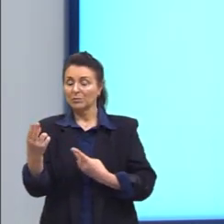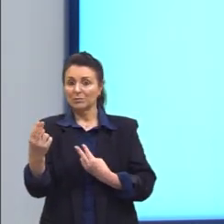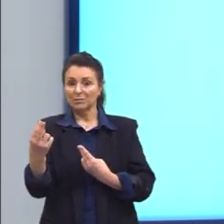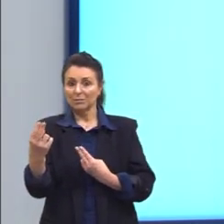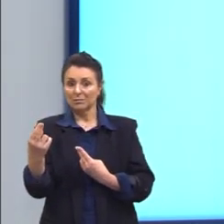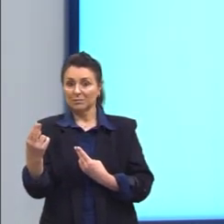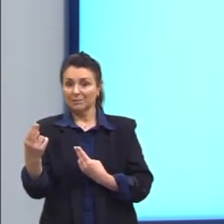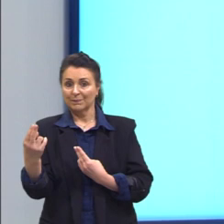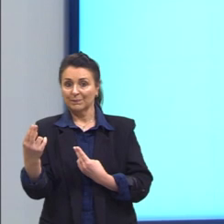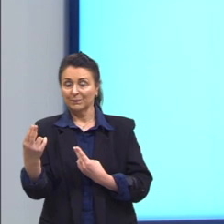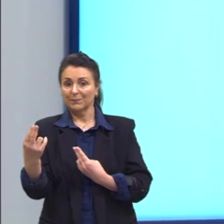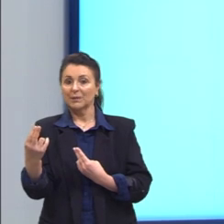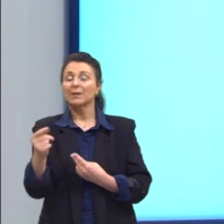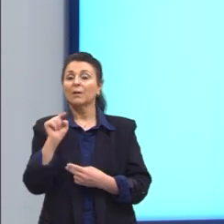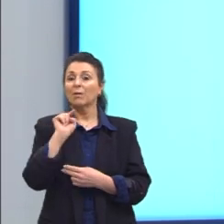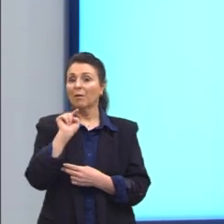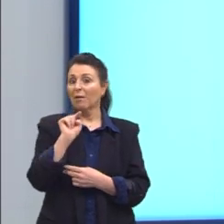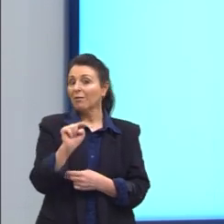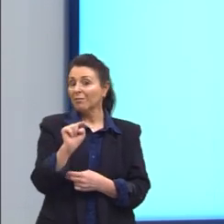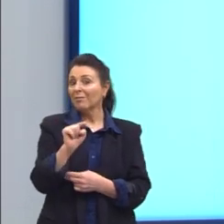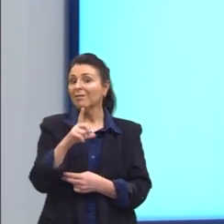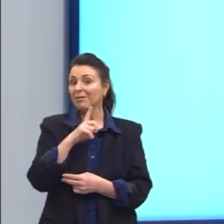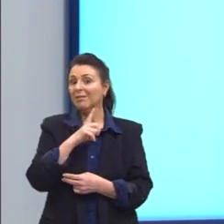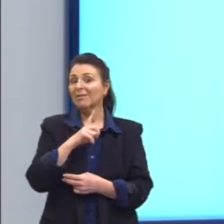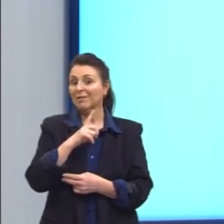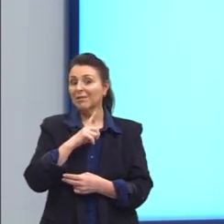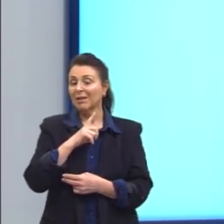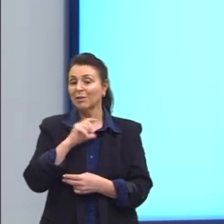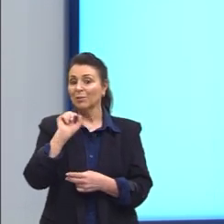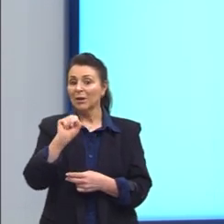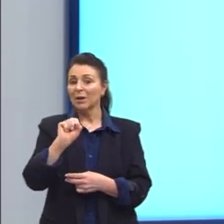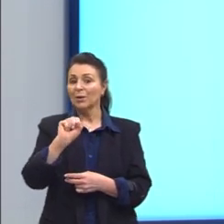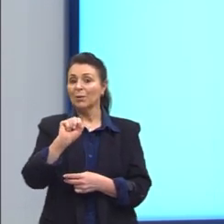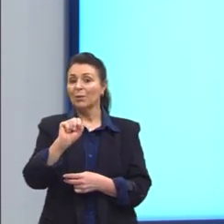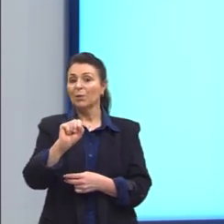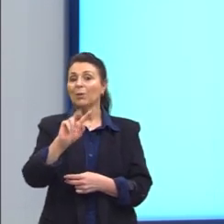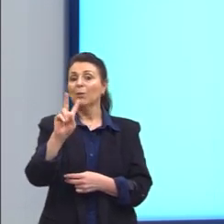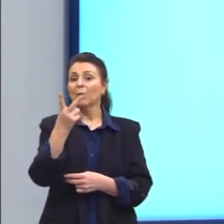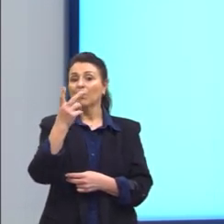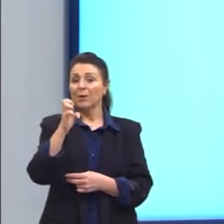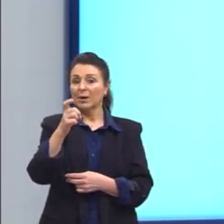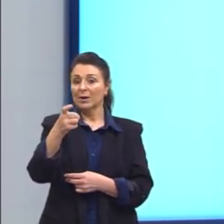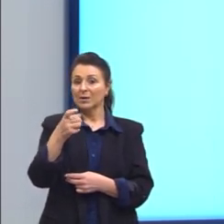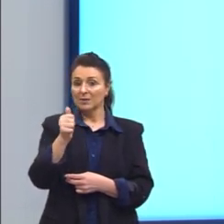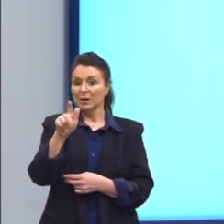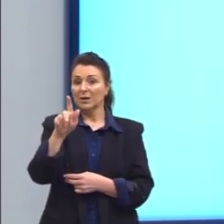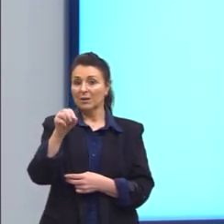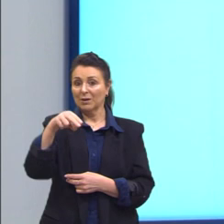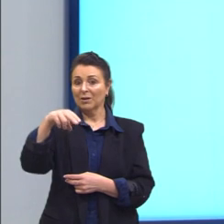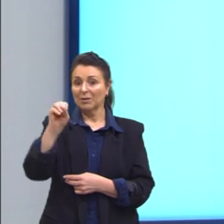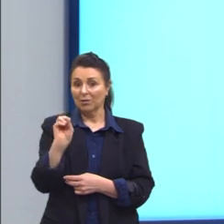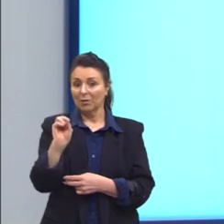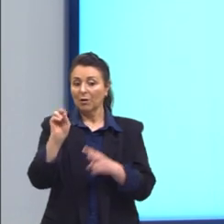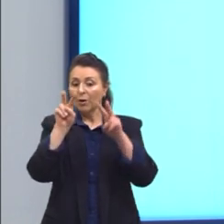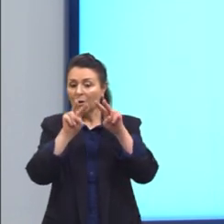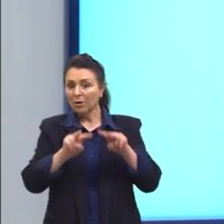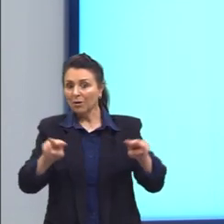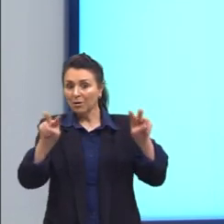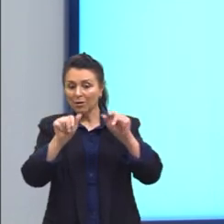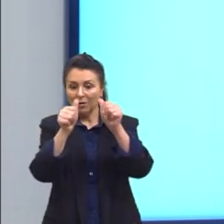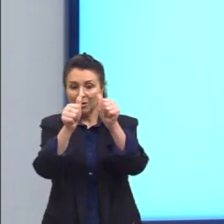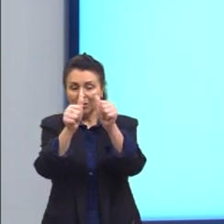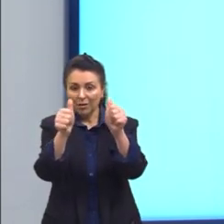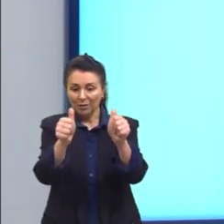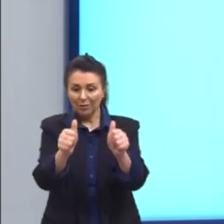então aqui estaremos nossos hexagonus só que a gente precisa visualizar que essa figura